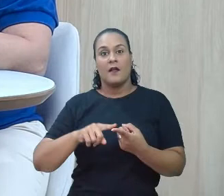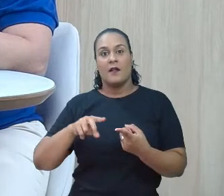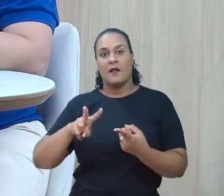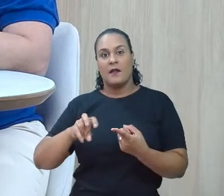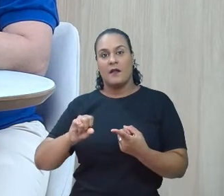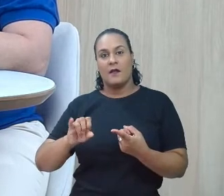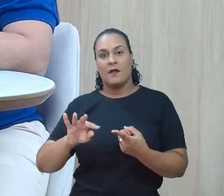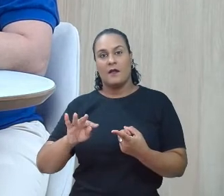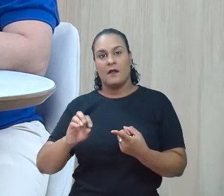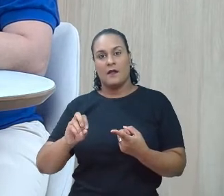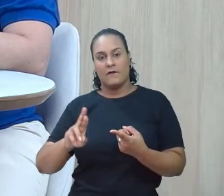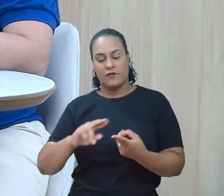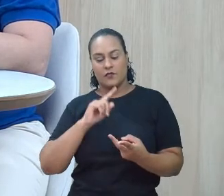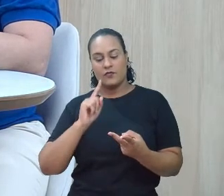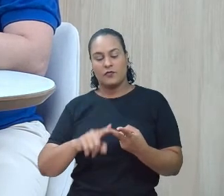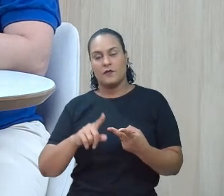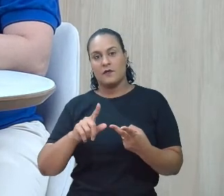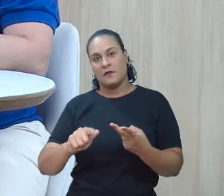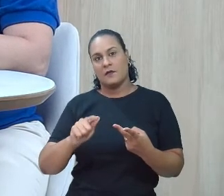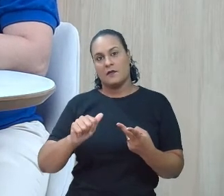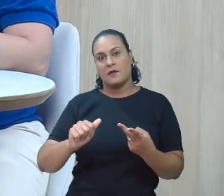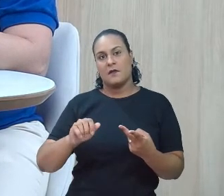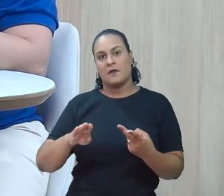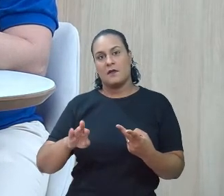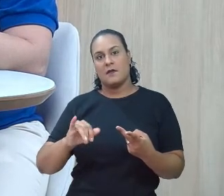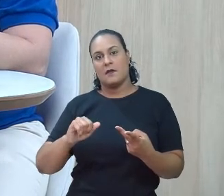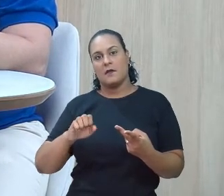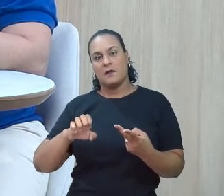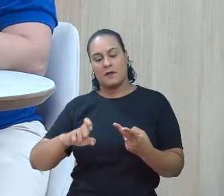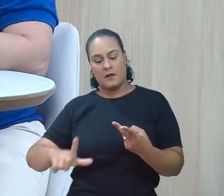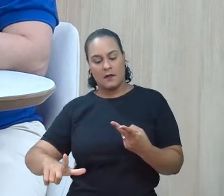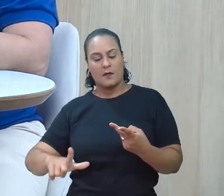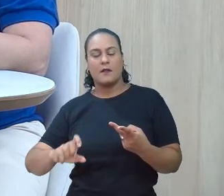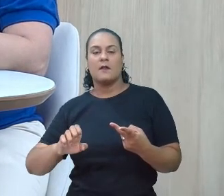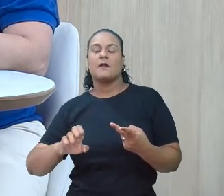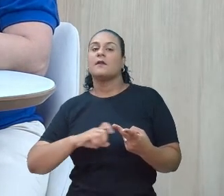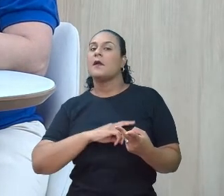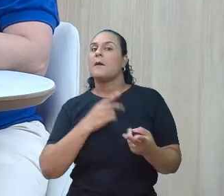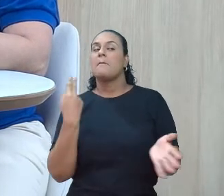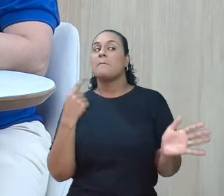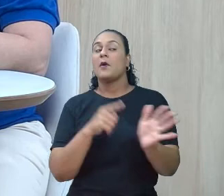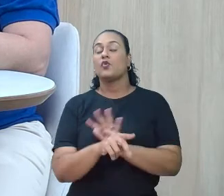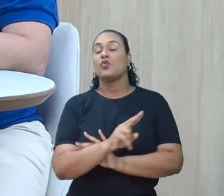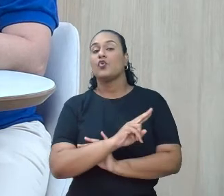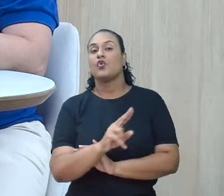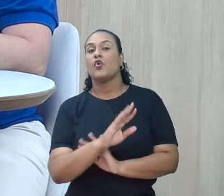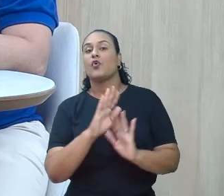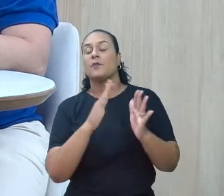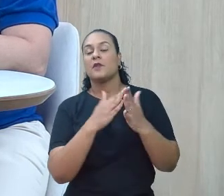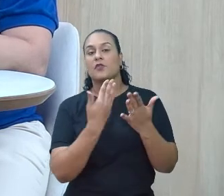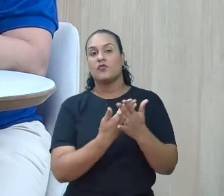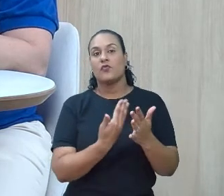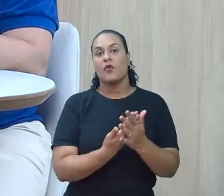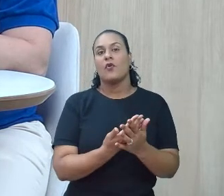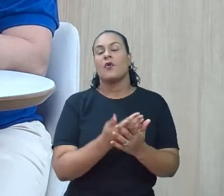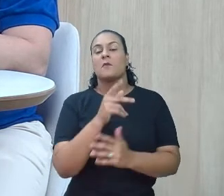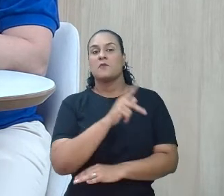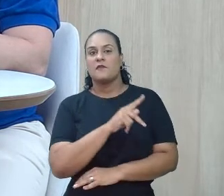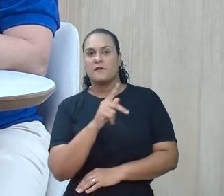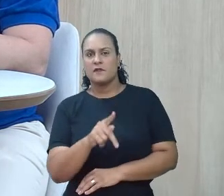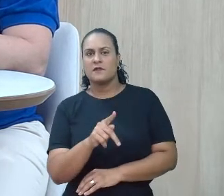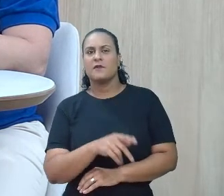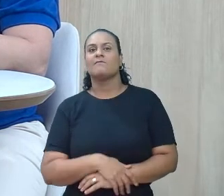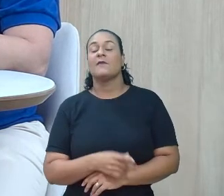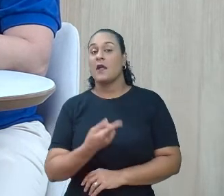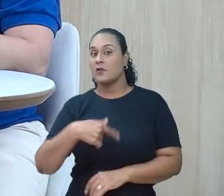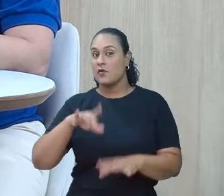temos Gabriele. Eu estou perguntando aqui o nome da escola deles, da professora. E aí eles estão tão